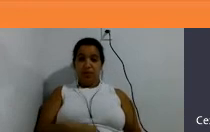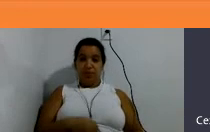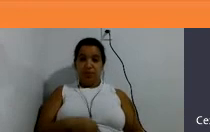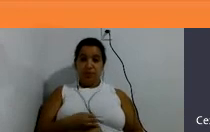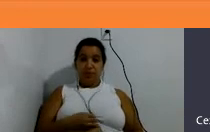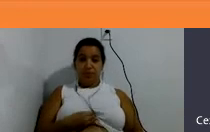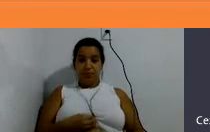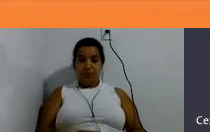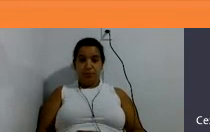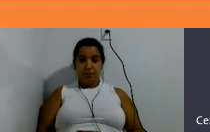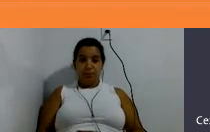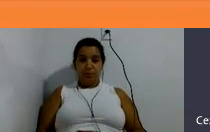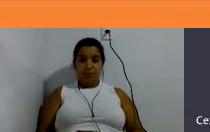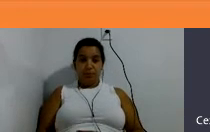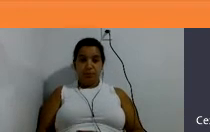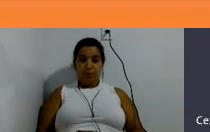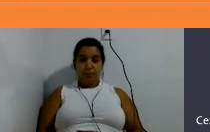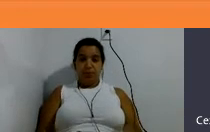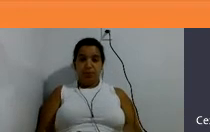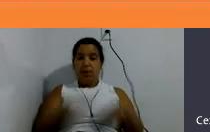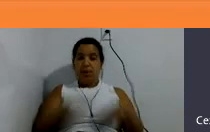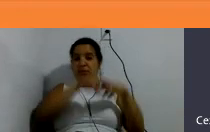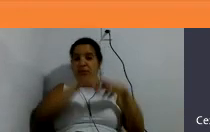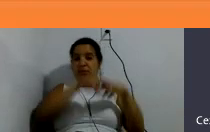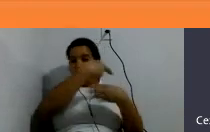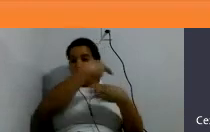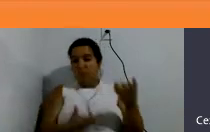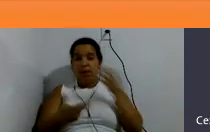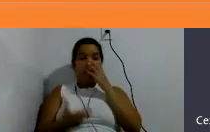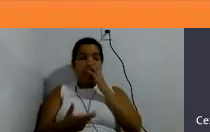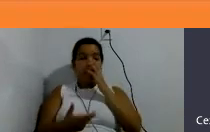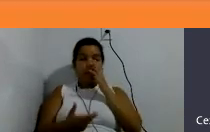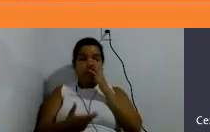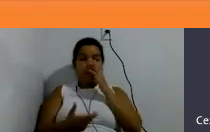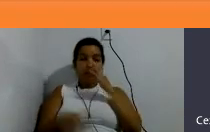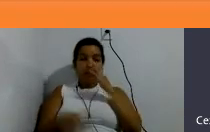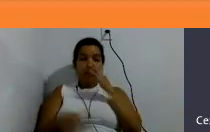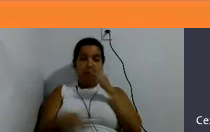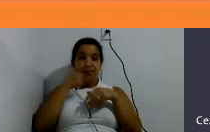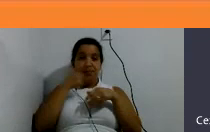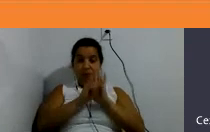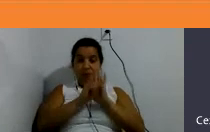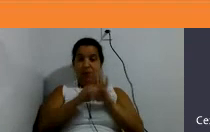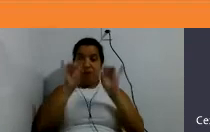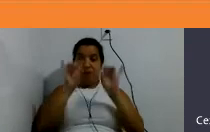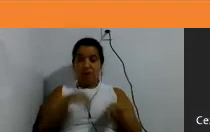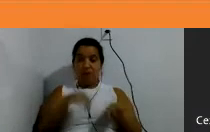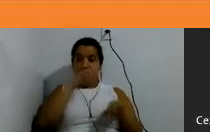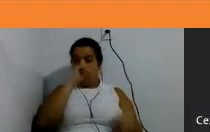Enfim, é uma diversidade morfológica que a gente consegue identificar cada espécie.